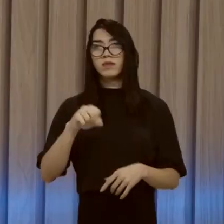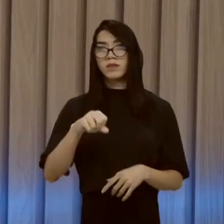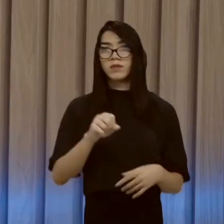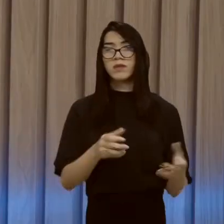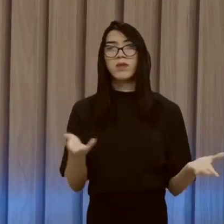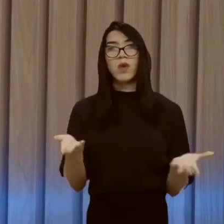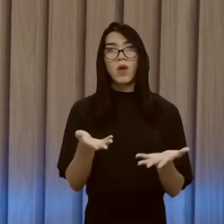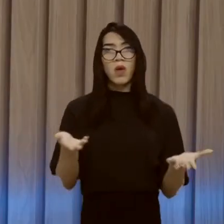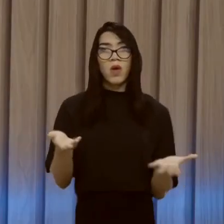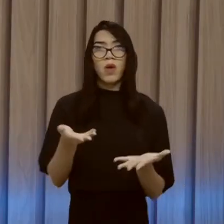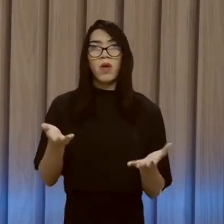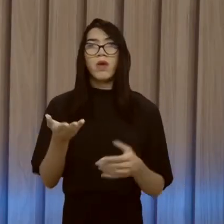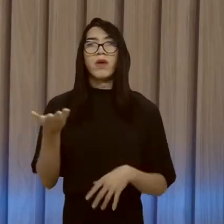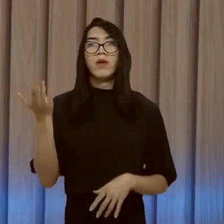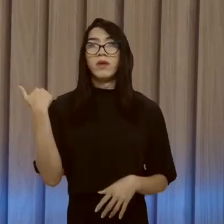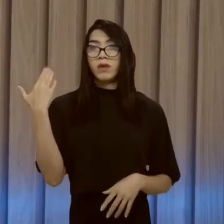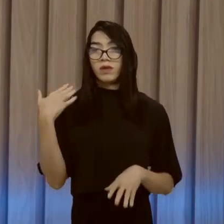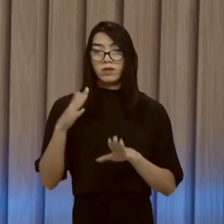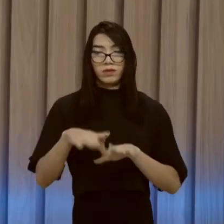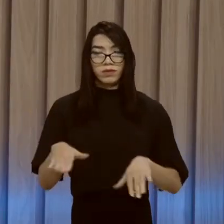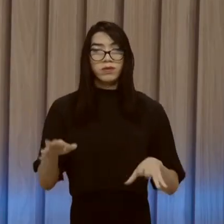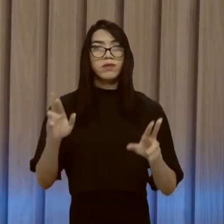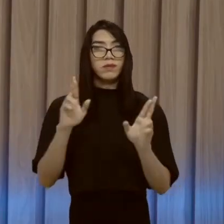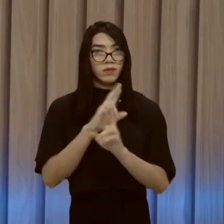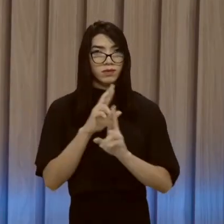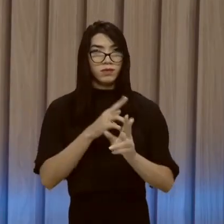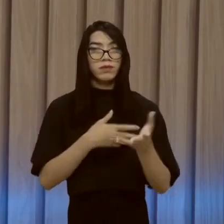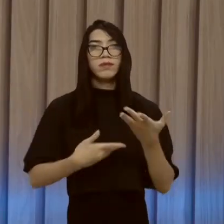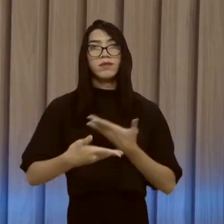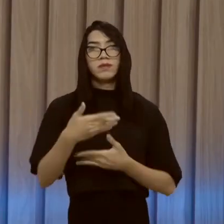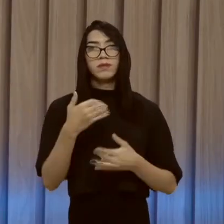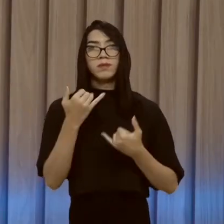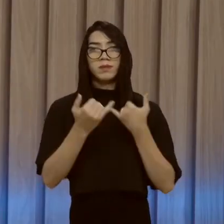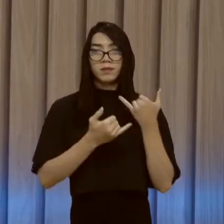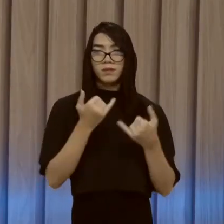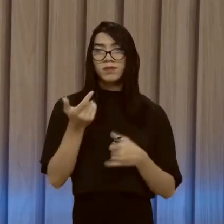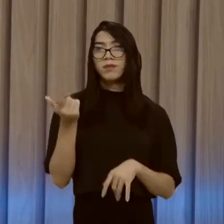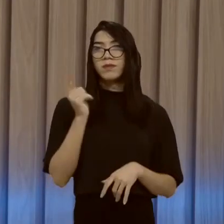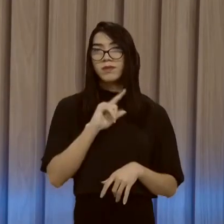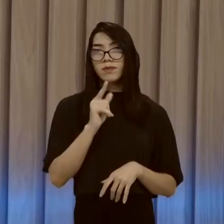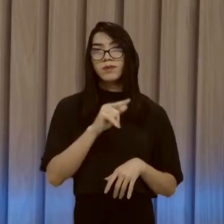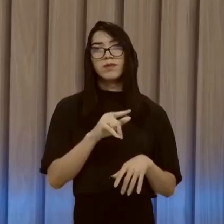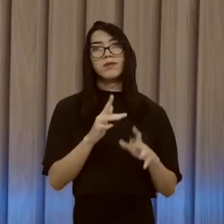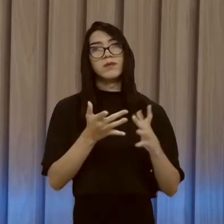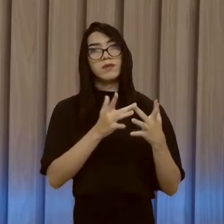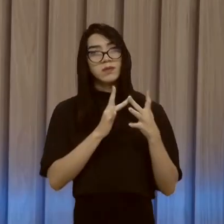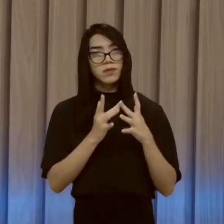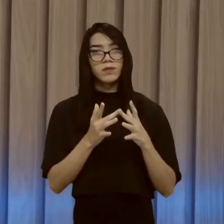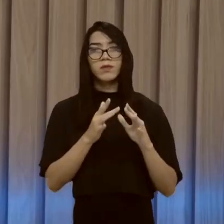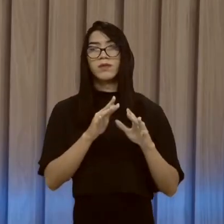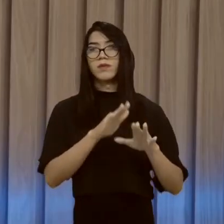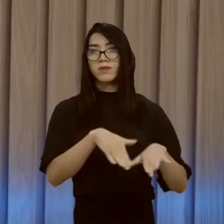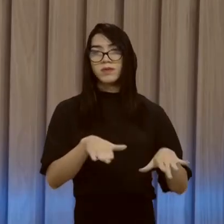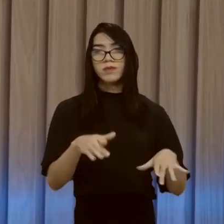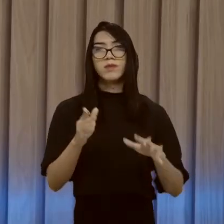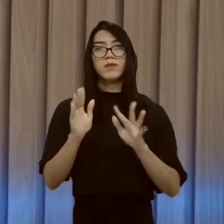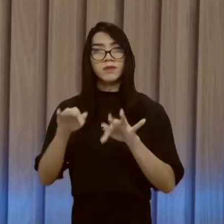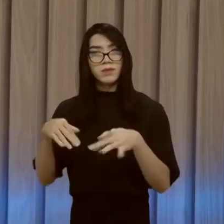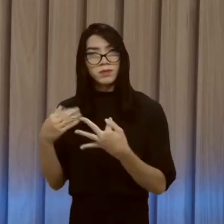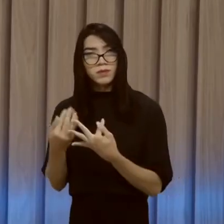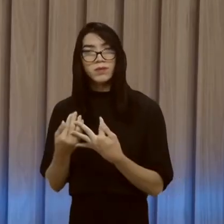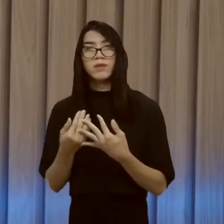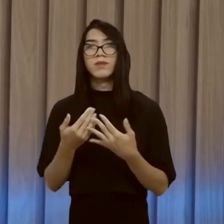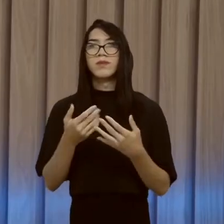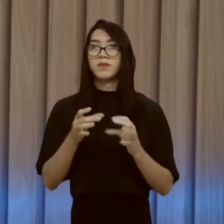disse, as crianças de antigamente, elas tinham esses laços, elas conseguiam brincar com outras crianças, brincar com os rua, pais. mais livre. Era